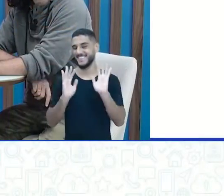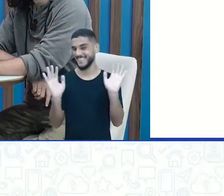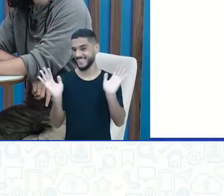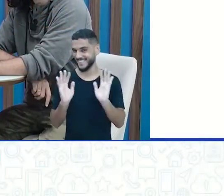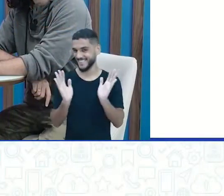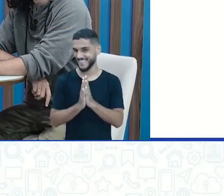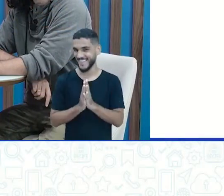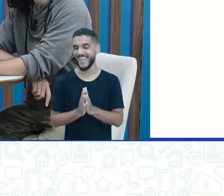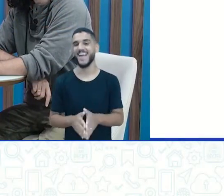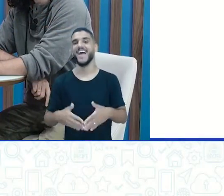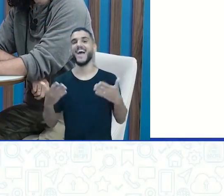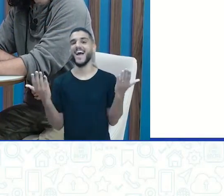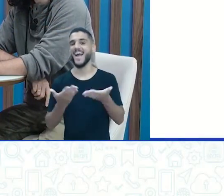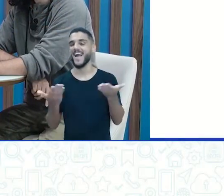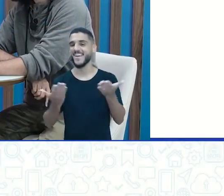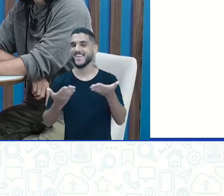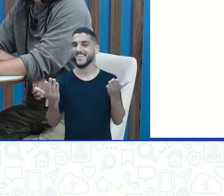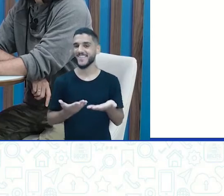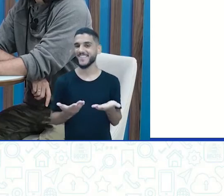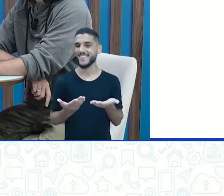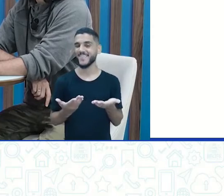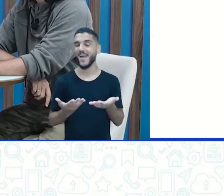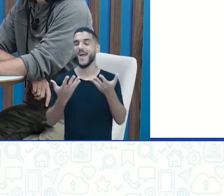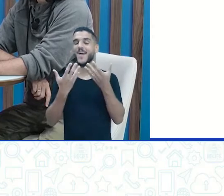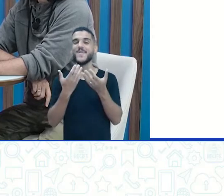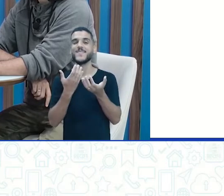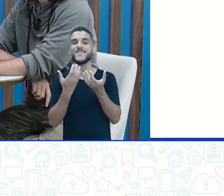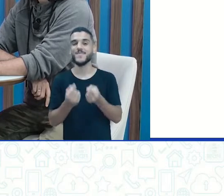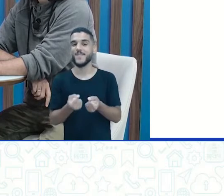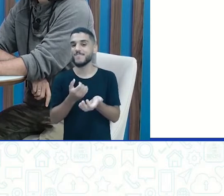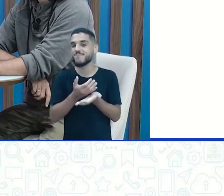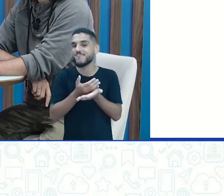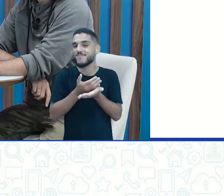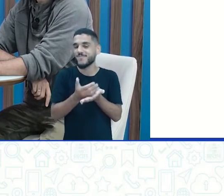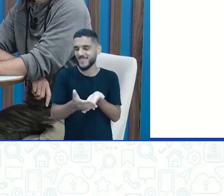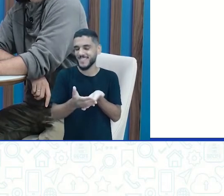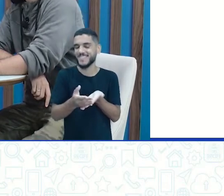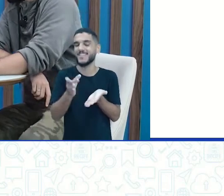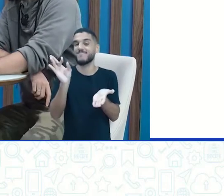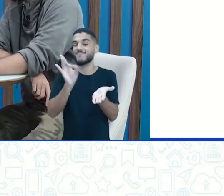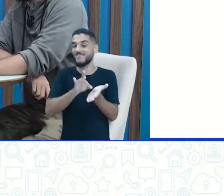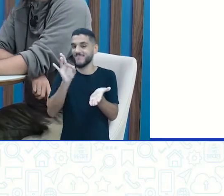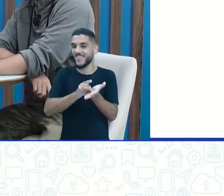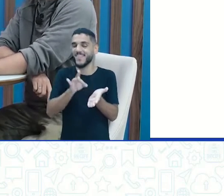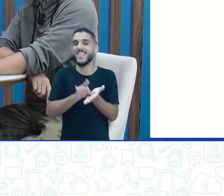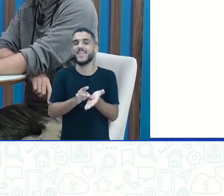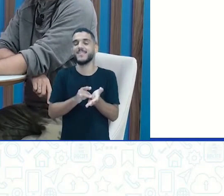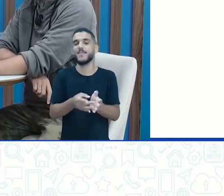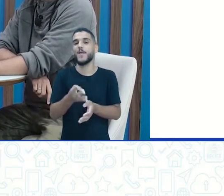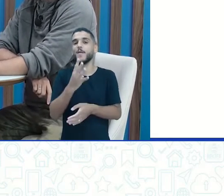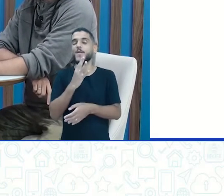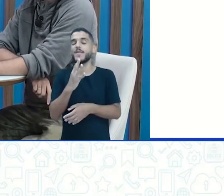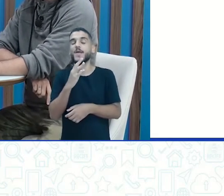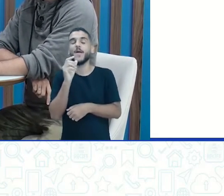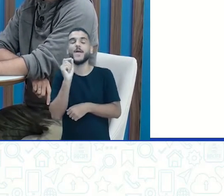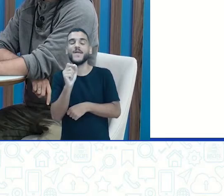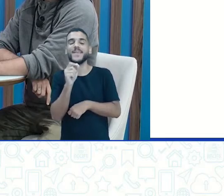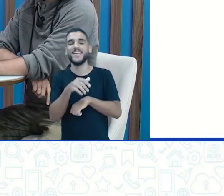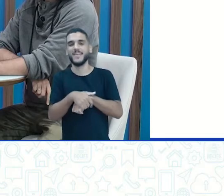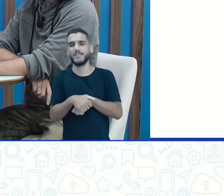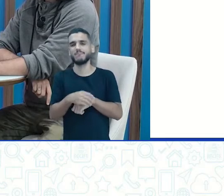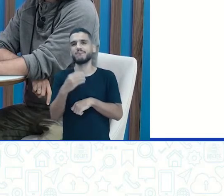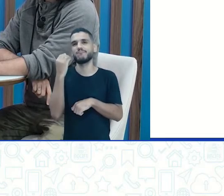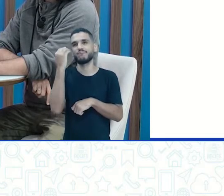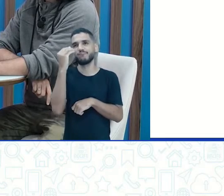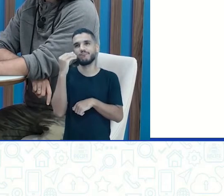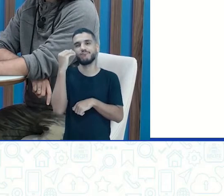Isso, olha, agora a gente vai começar mesmo, né? A conhecer e a